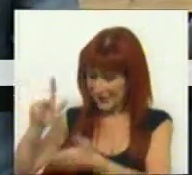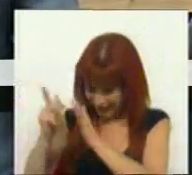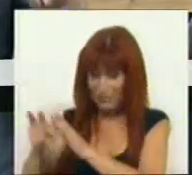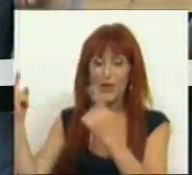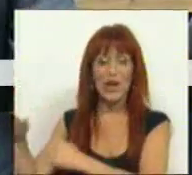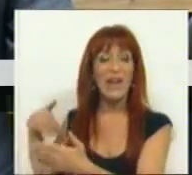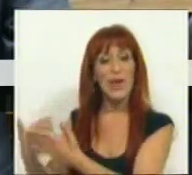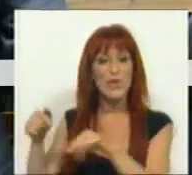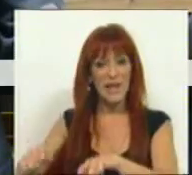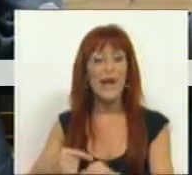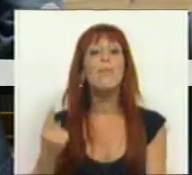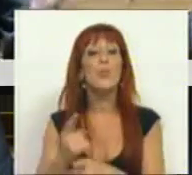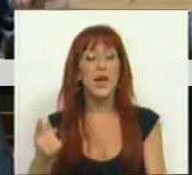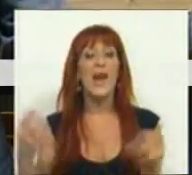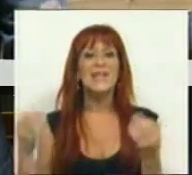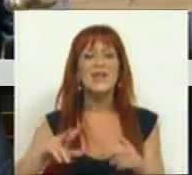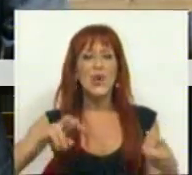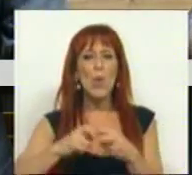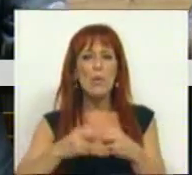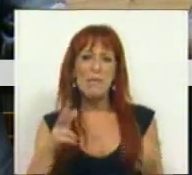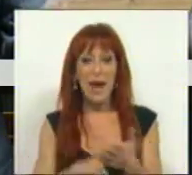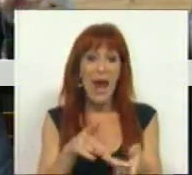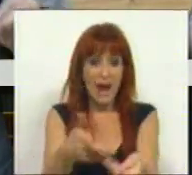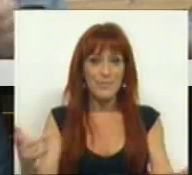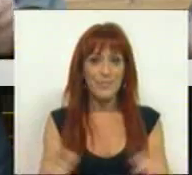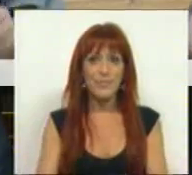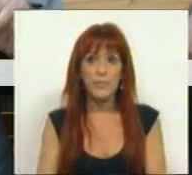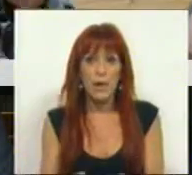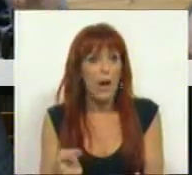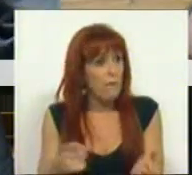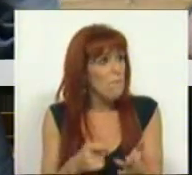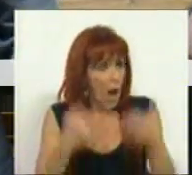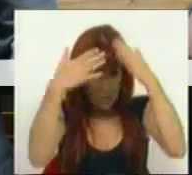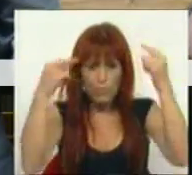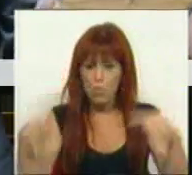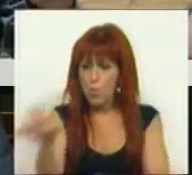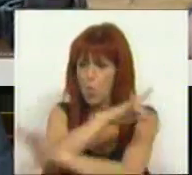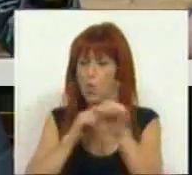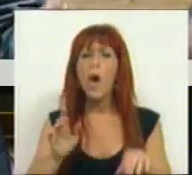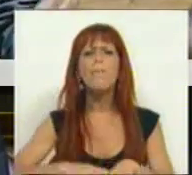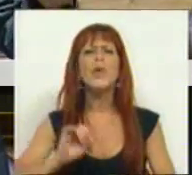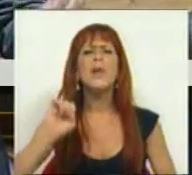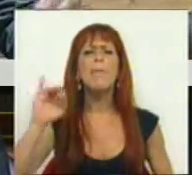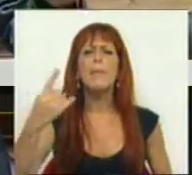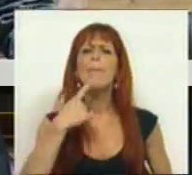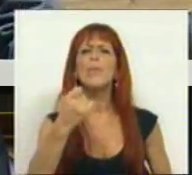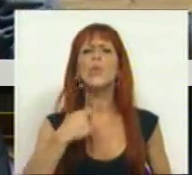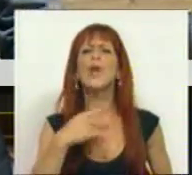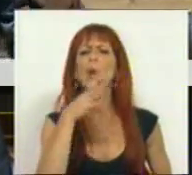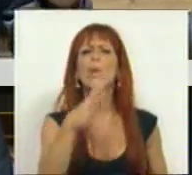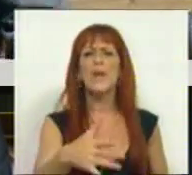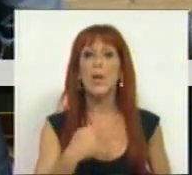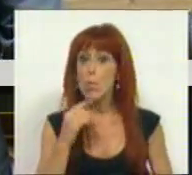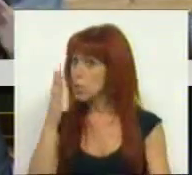É certo que reconhece um problema real. Há falta de democracia na Europa. E por isso a primeira pergunta que lhe